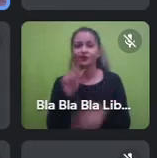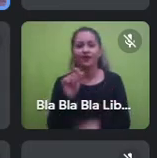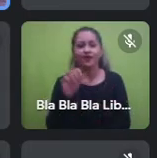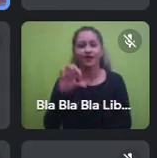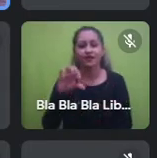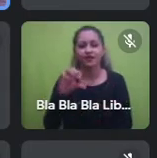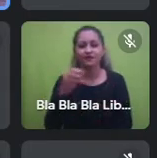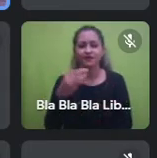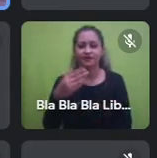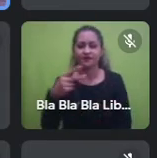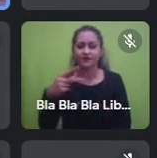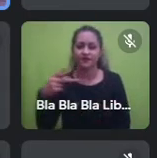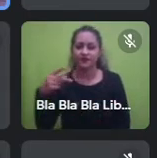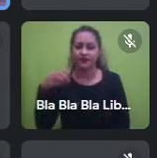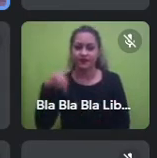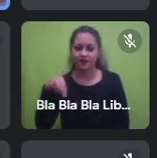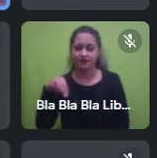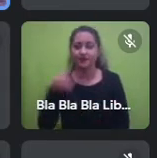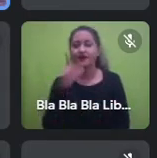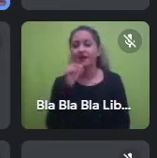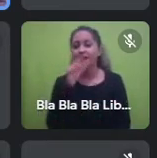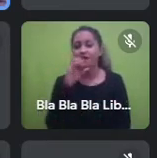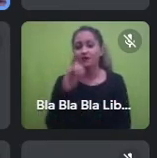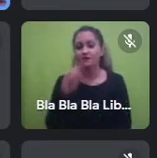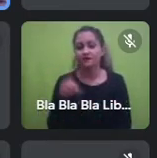93 ppm na água, 0,3.